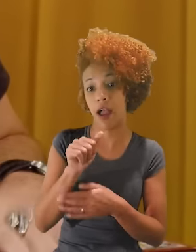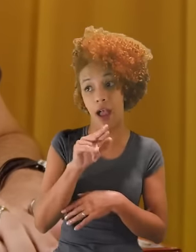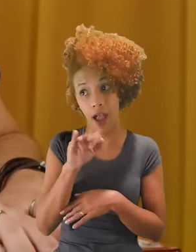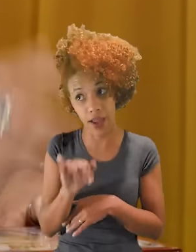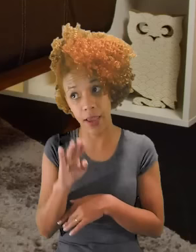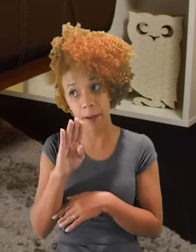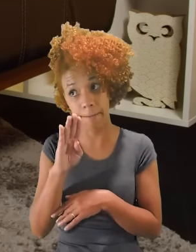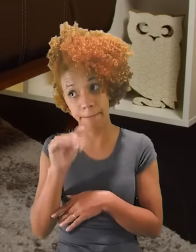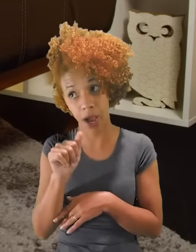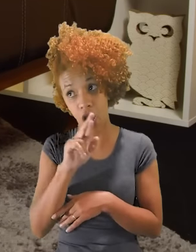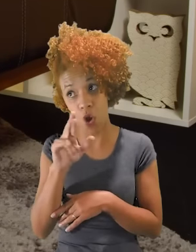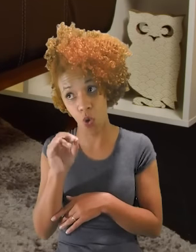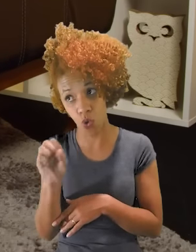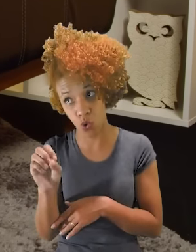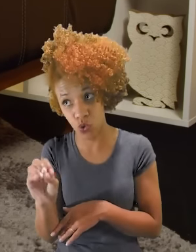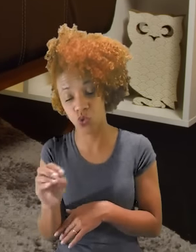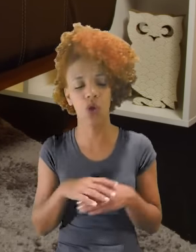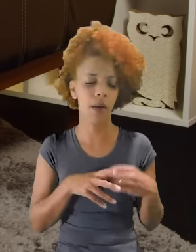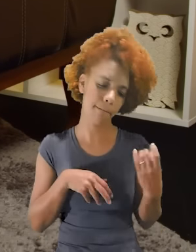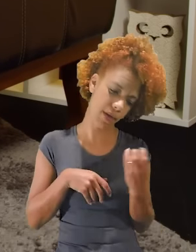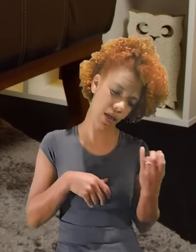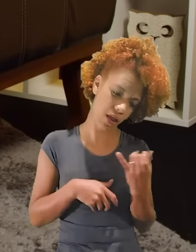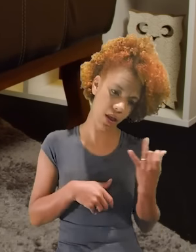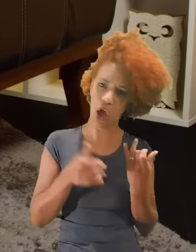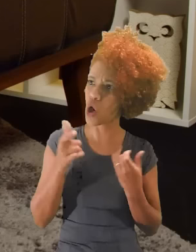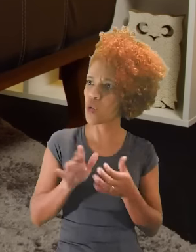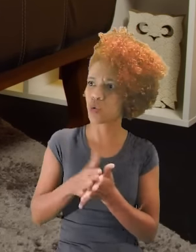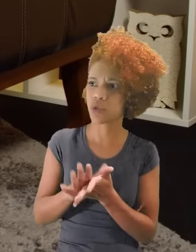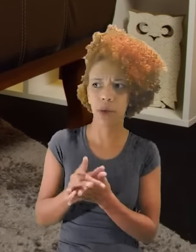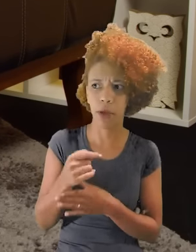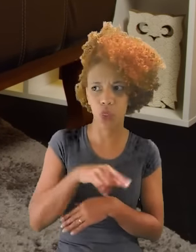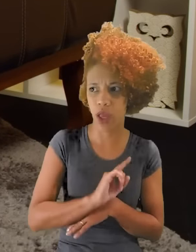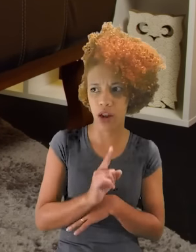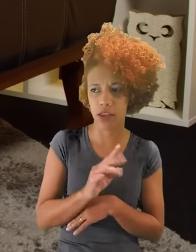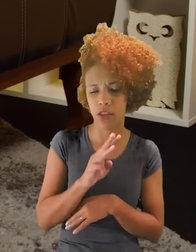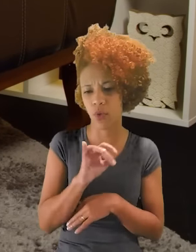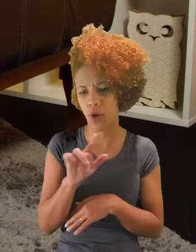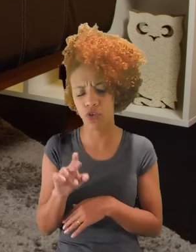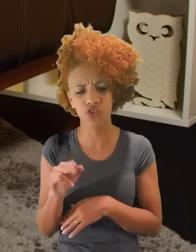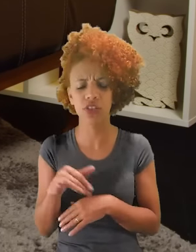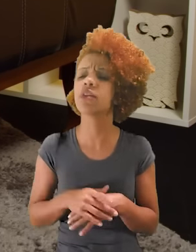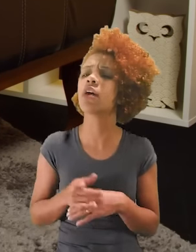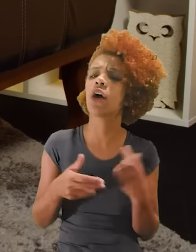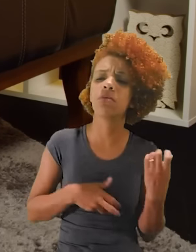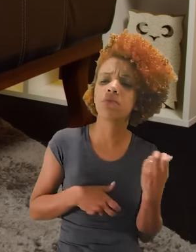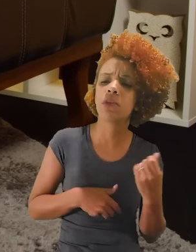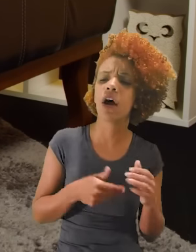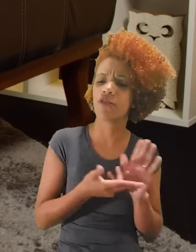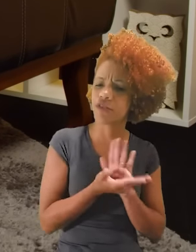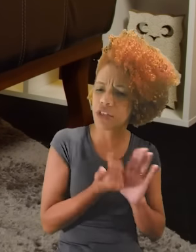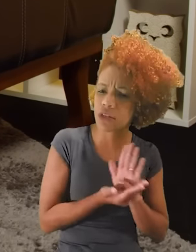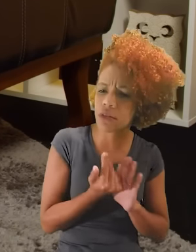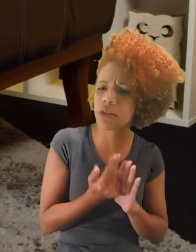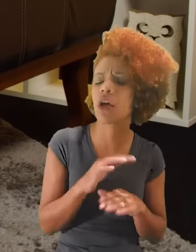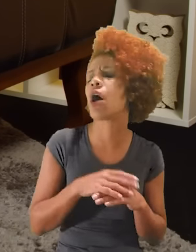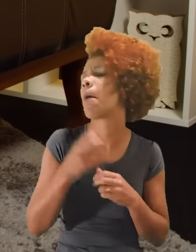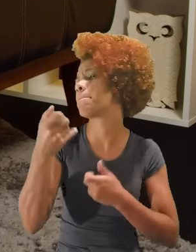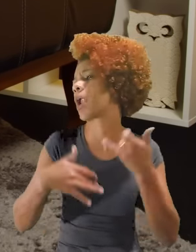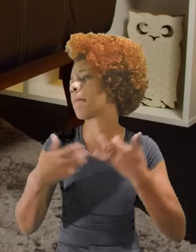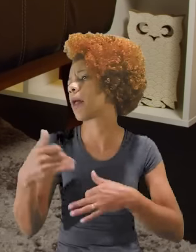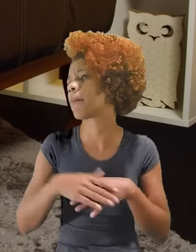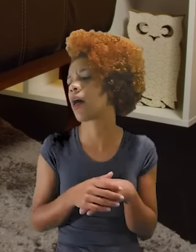Foi aí. O Ari Barroso, no Cassino da Urca, tava dedilhando. Era um outro samba, não era esse. E o Walt Disney gostou e tal. E ele falou, pô, tô fazendo um desenho.